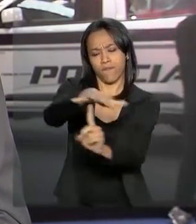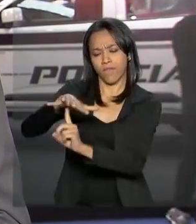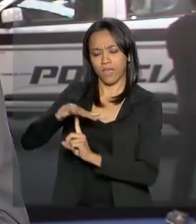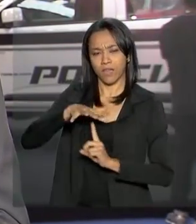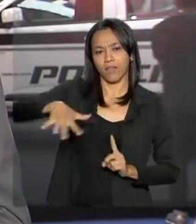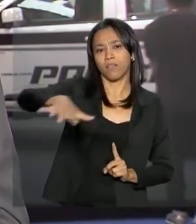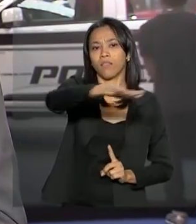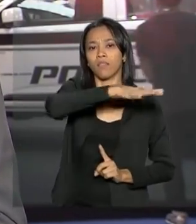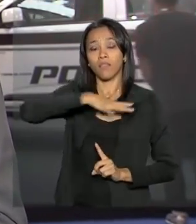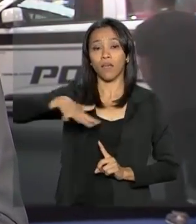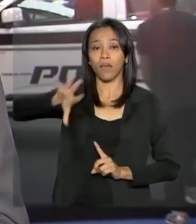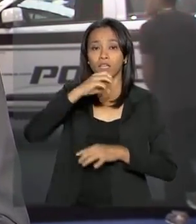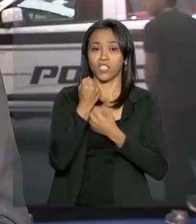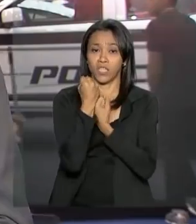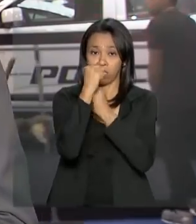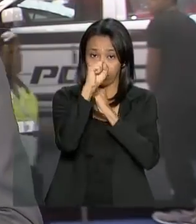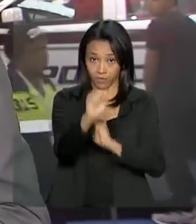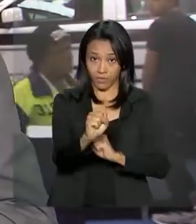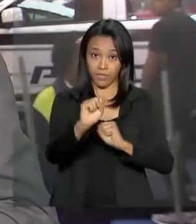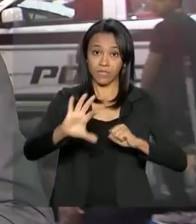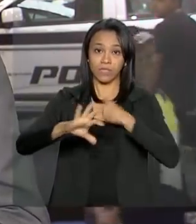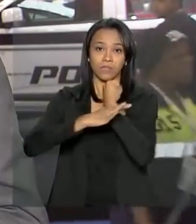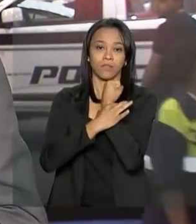e segurança da América Latina.